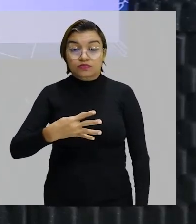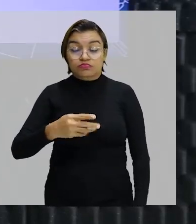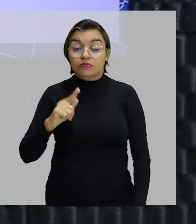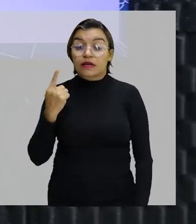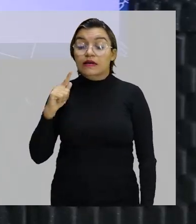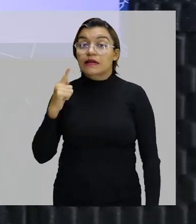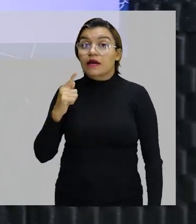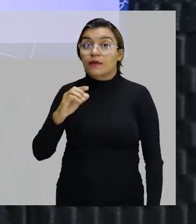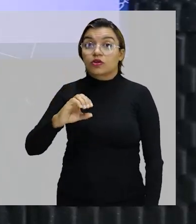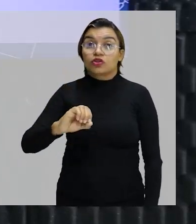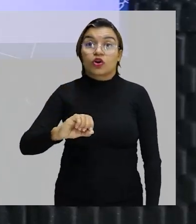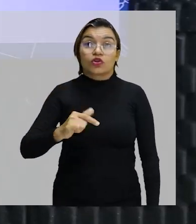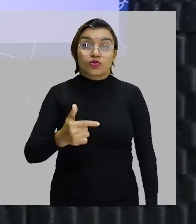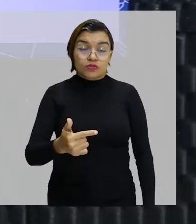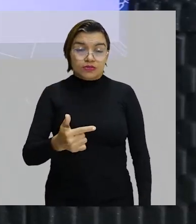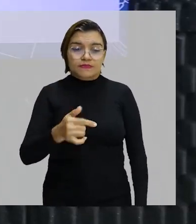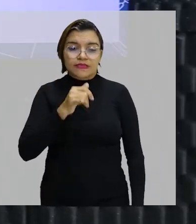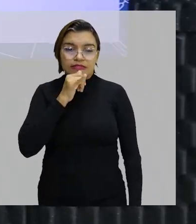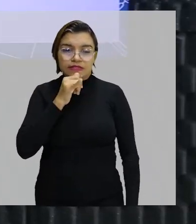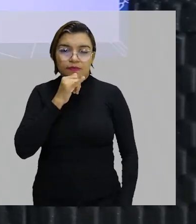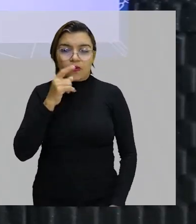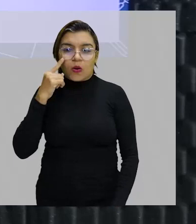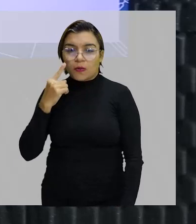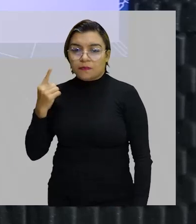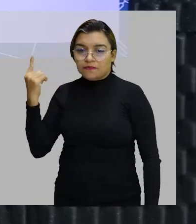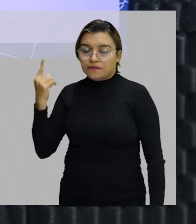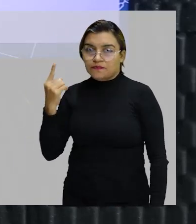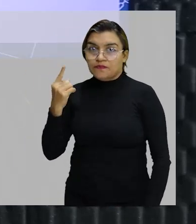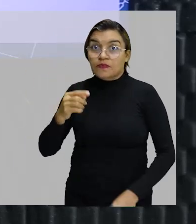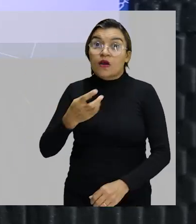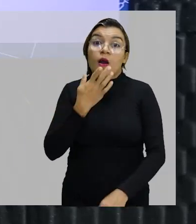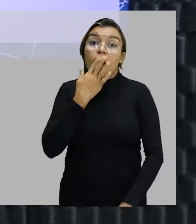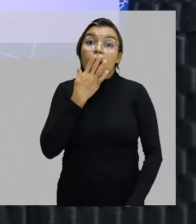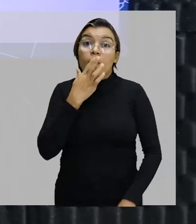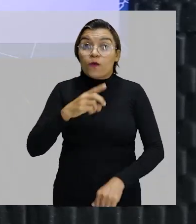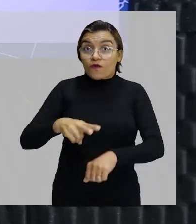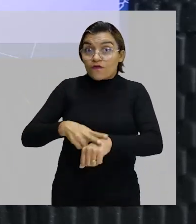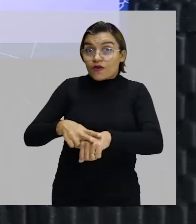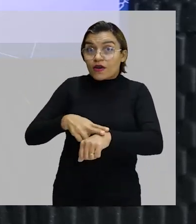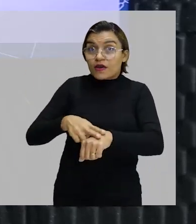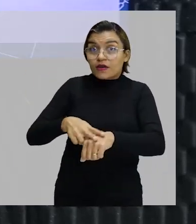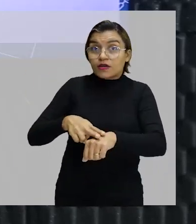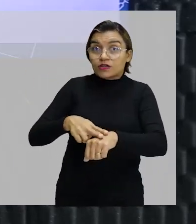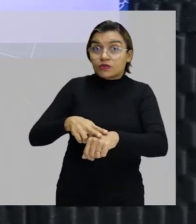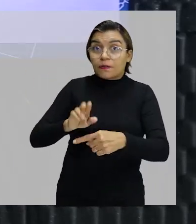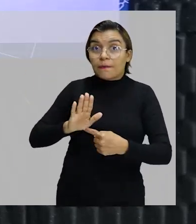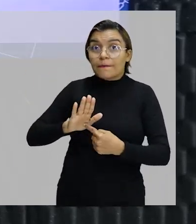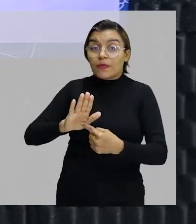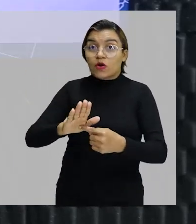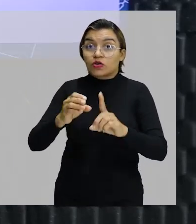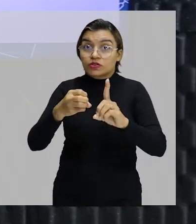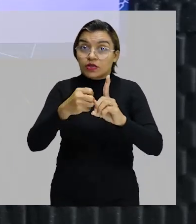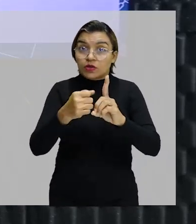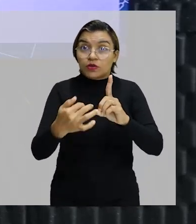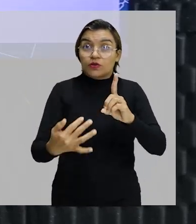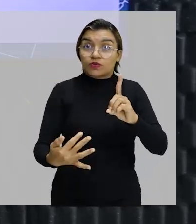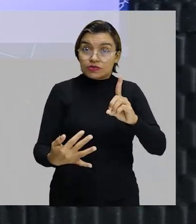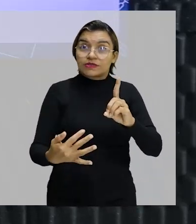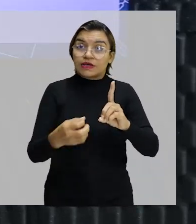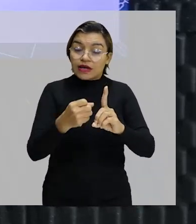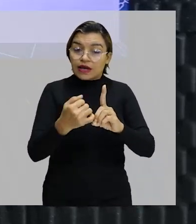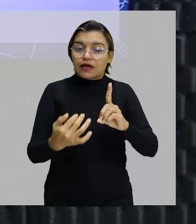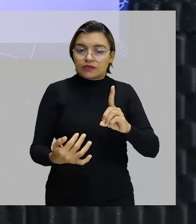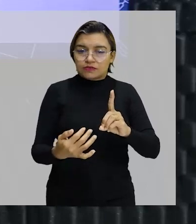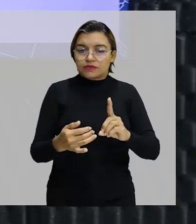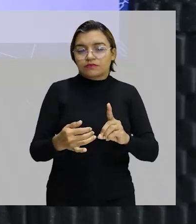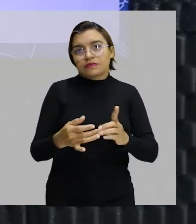cores destacando. Olha só, a cor verde vai indicar os dados do problema, né? O que a